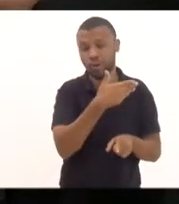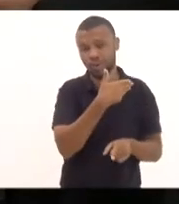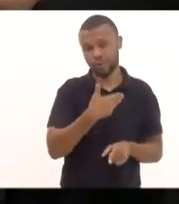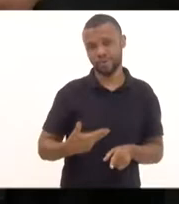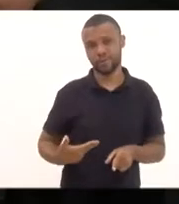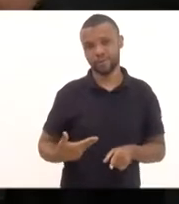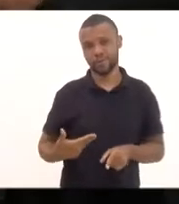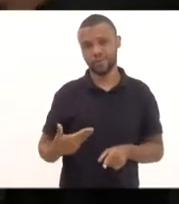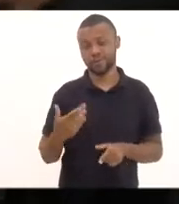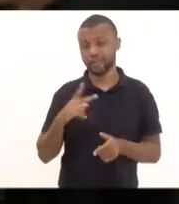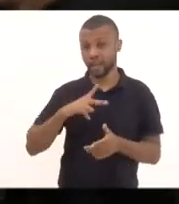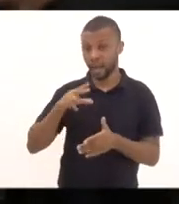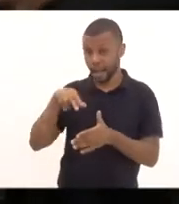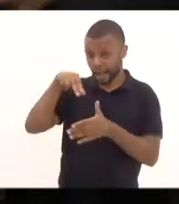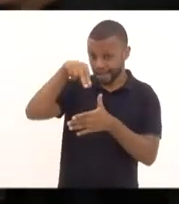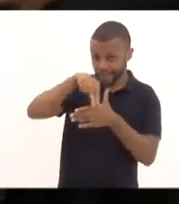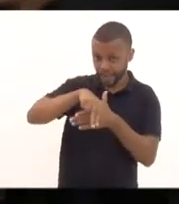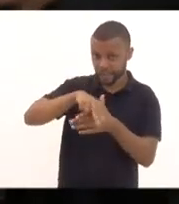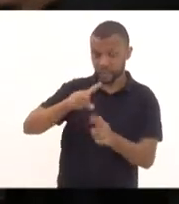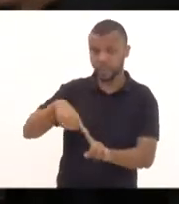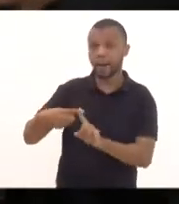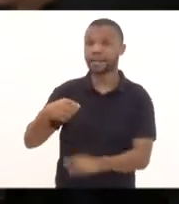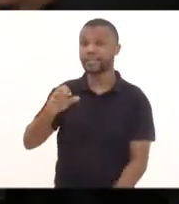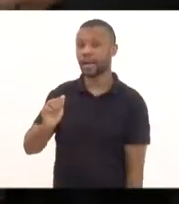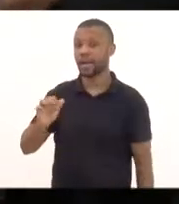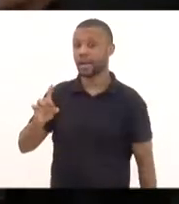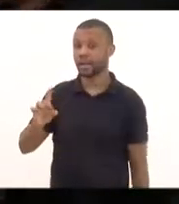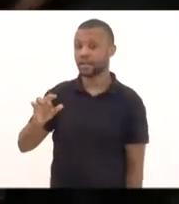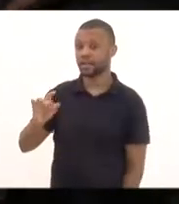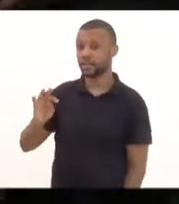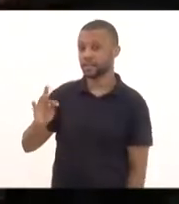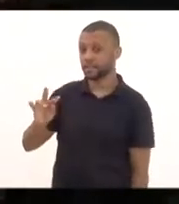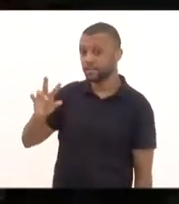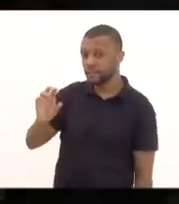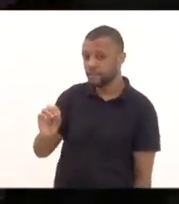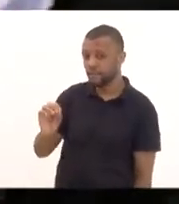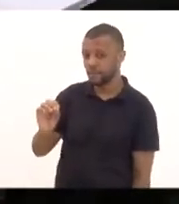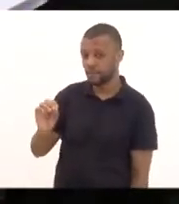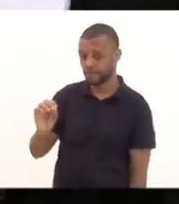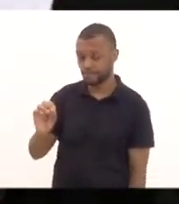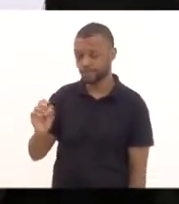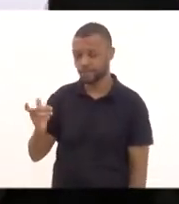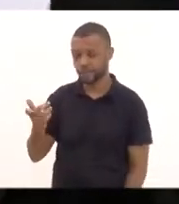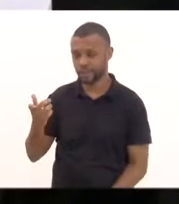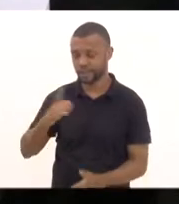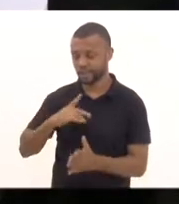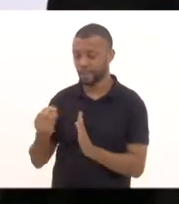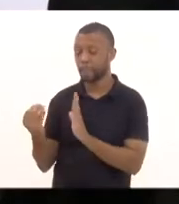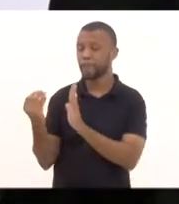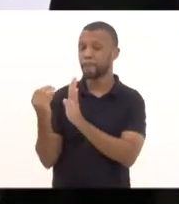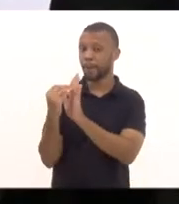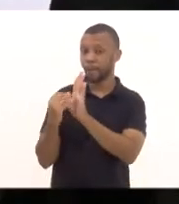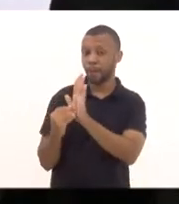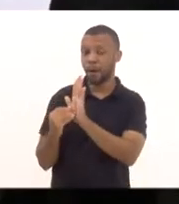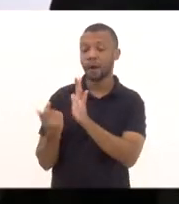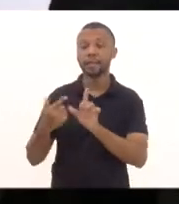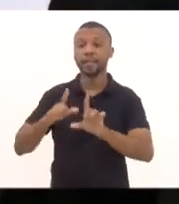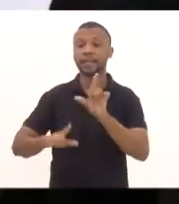porque anexo é uma coisa Aditivo é outra a e na letra F